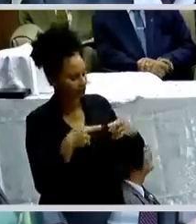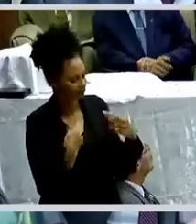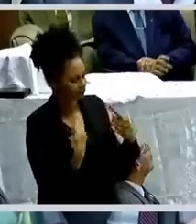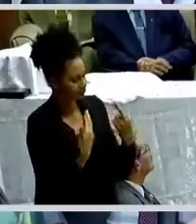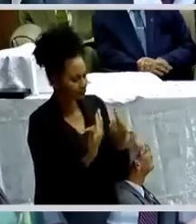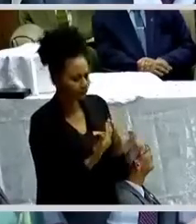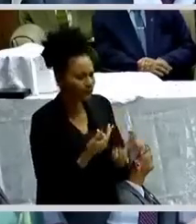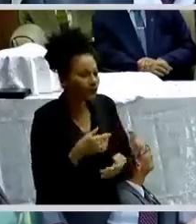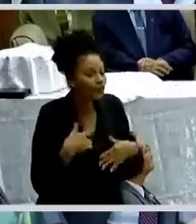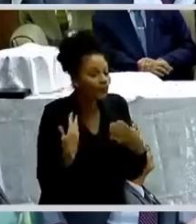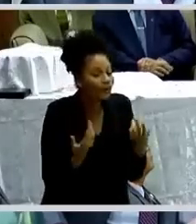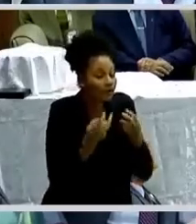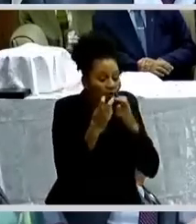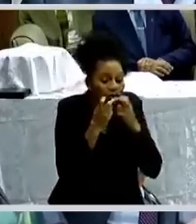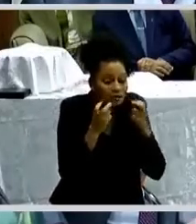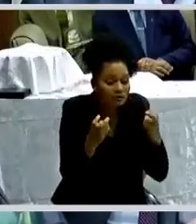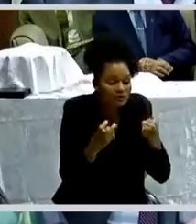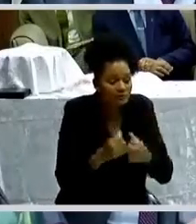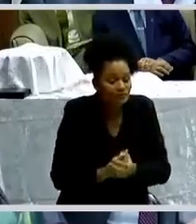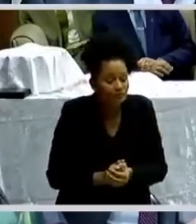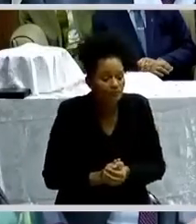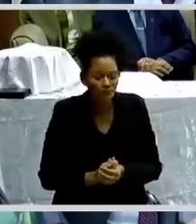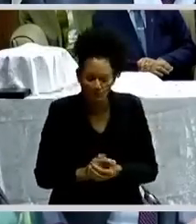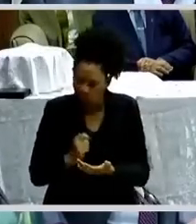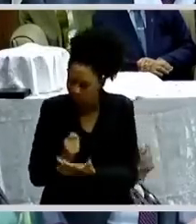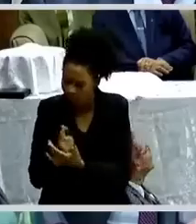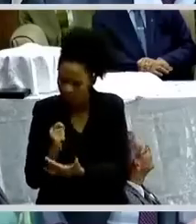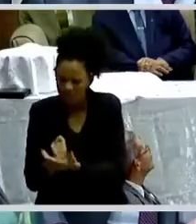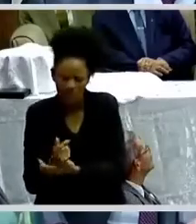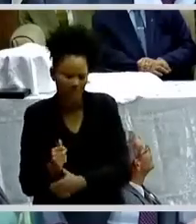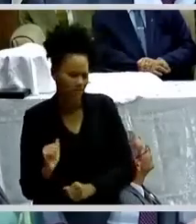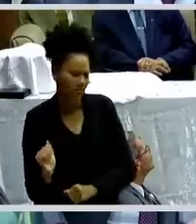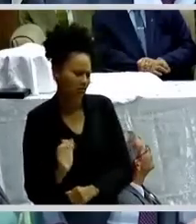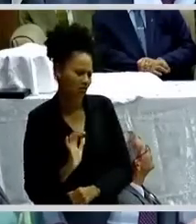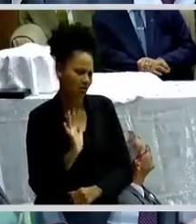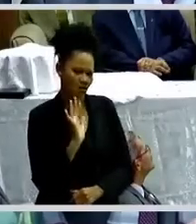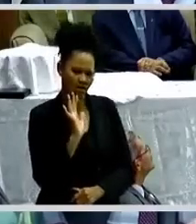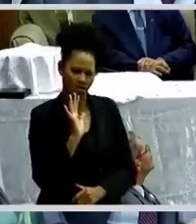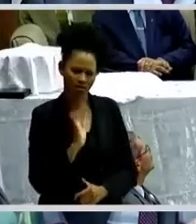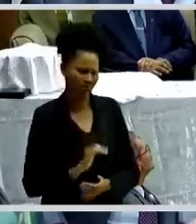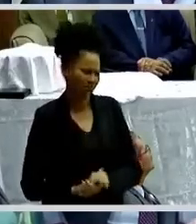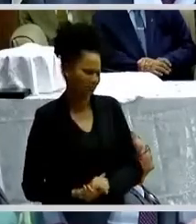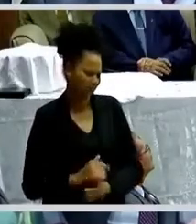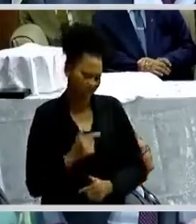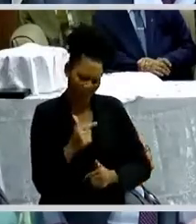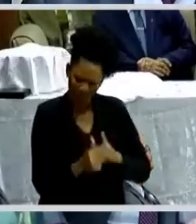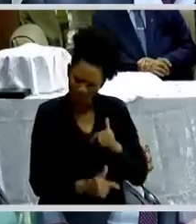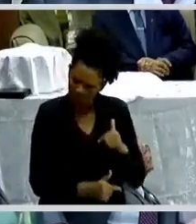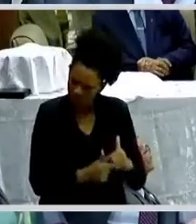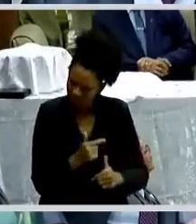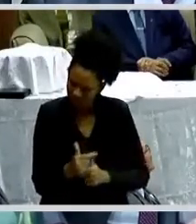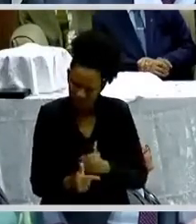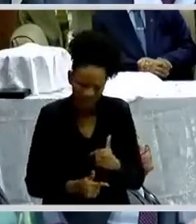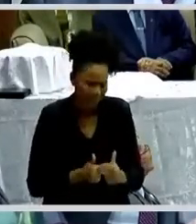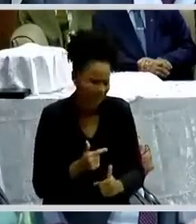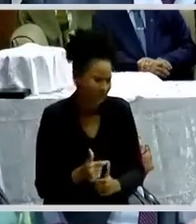E qual era o clamor do povo? Estamos pagando muitos impostos. Estamos trabalhando só para